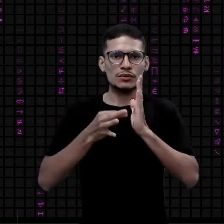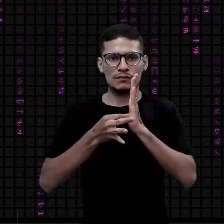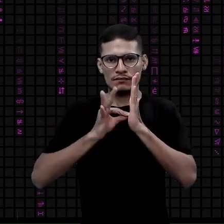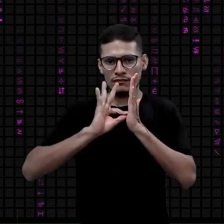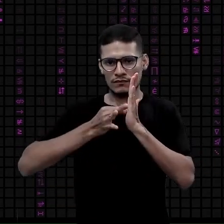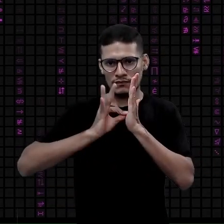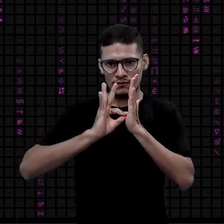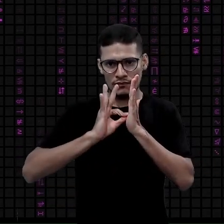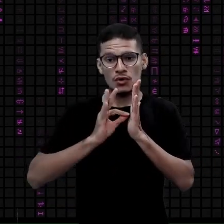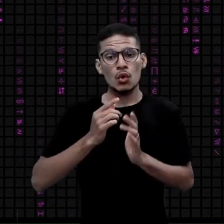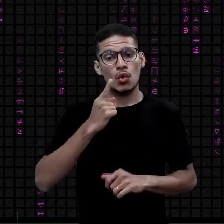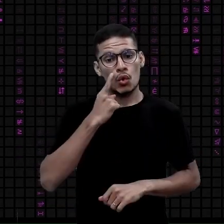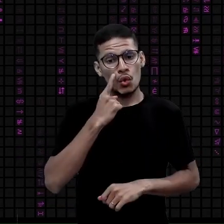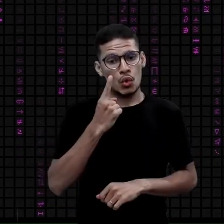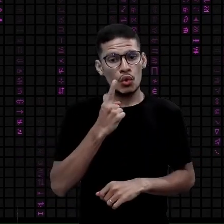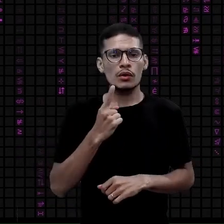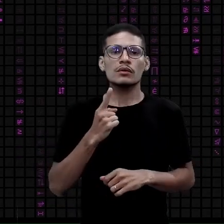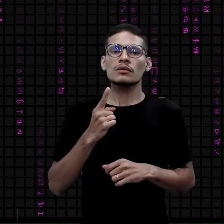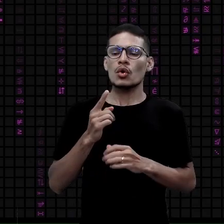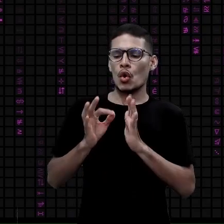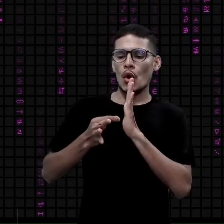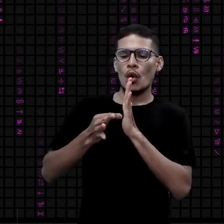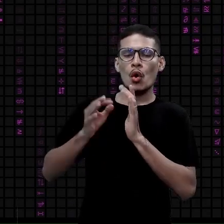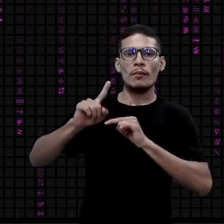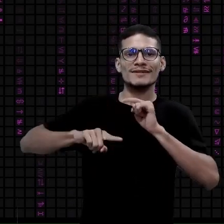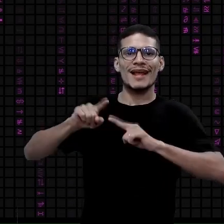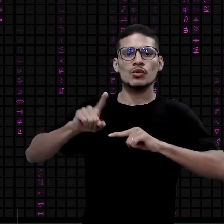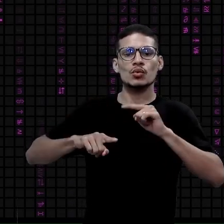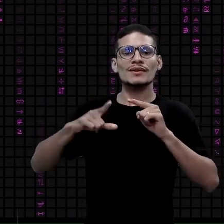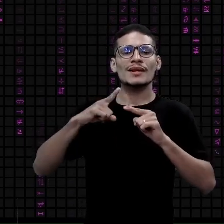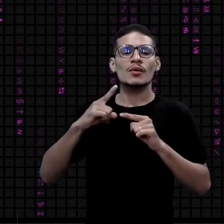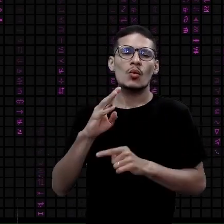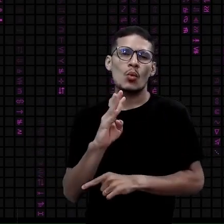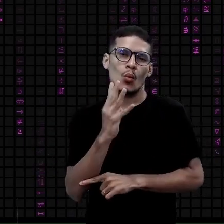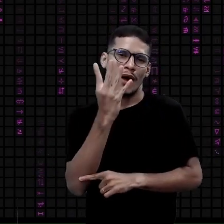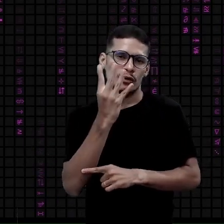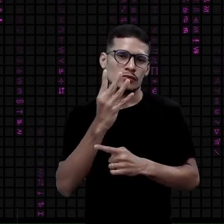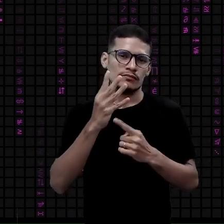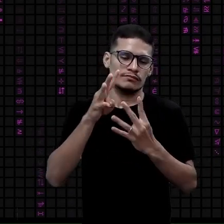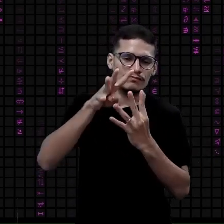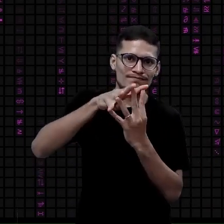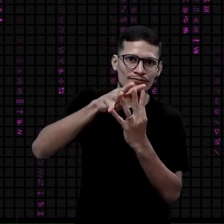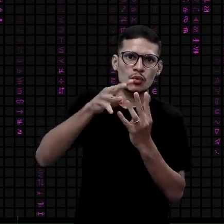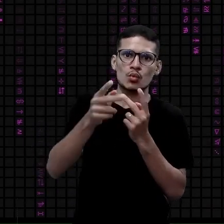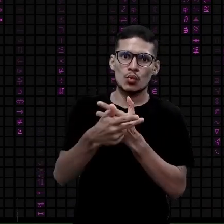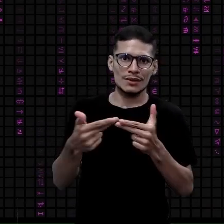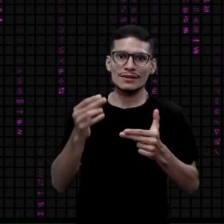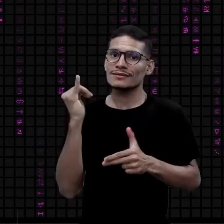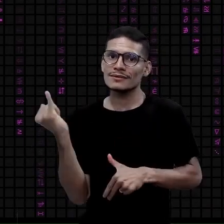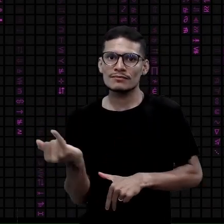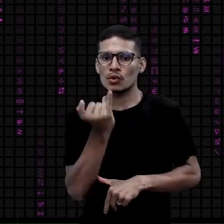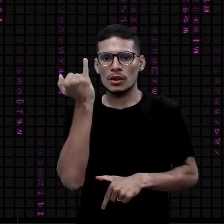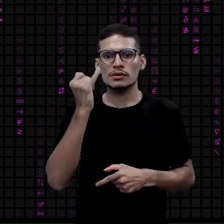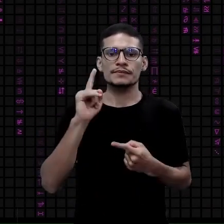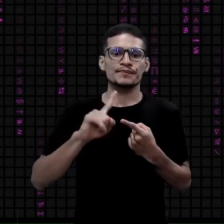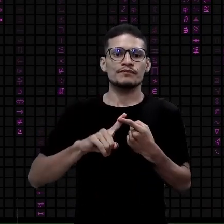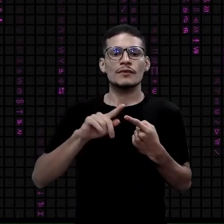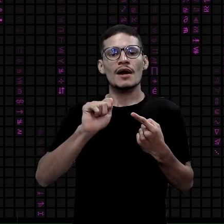A programação orientada a objeto possui 4 pilares fundamentais. São eles a